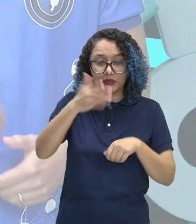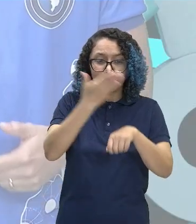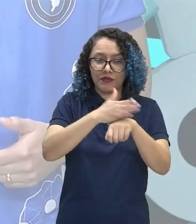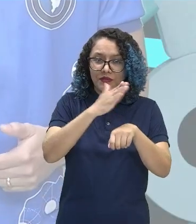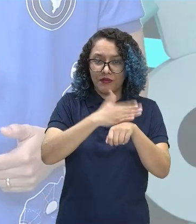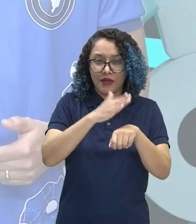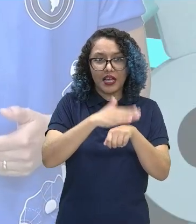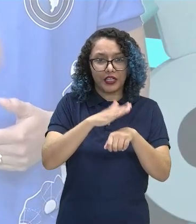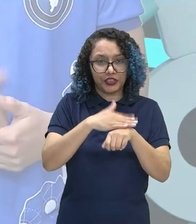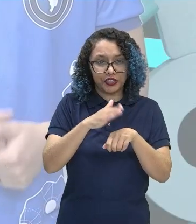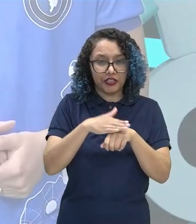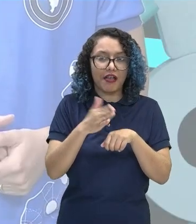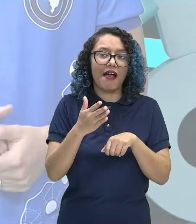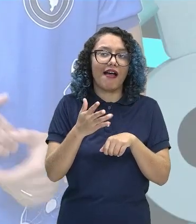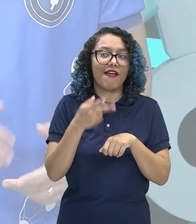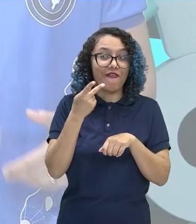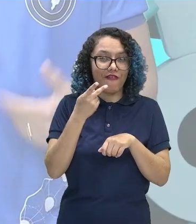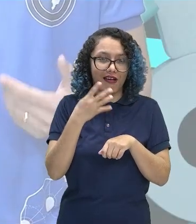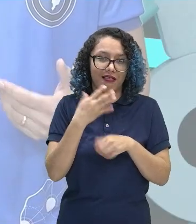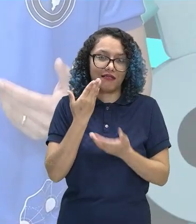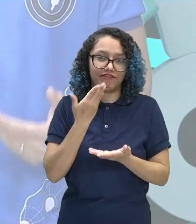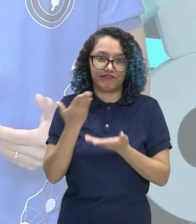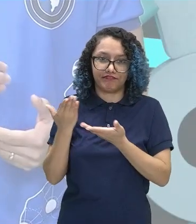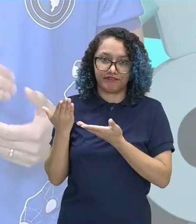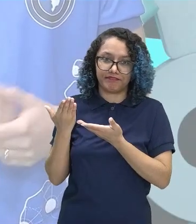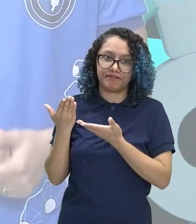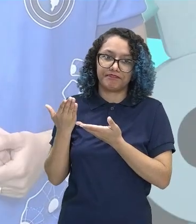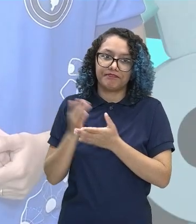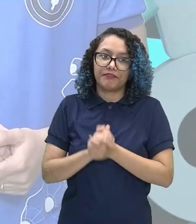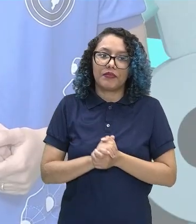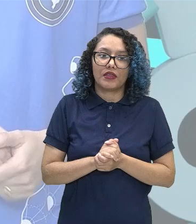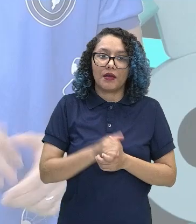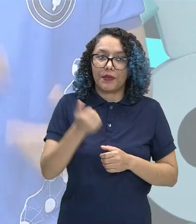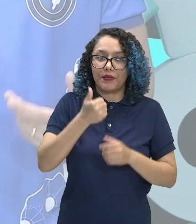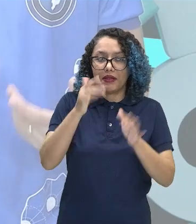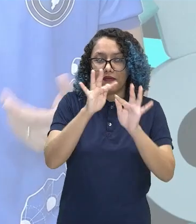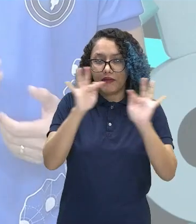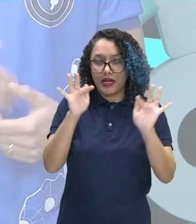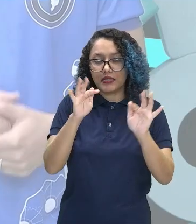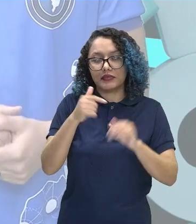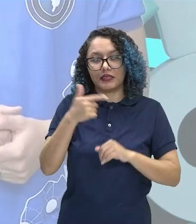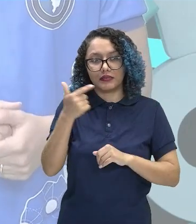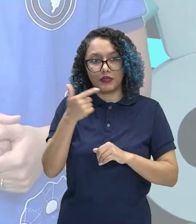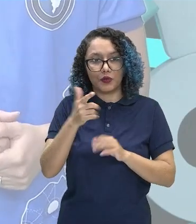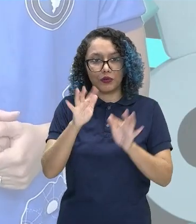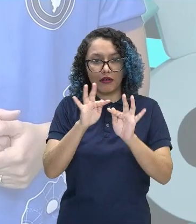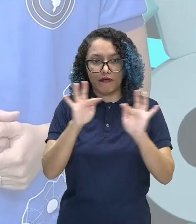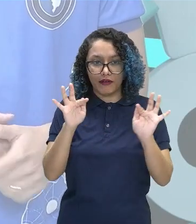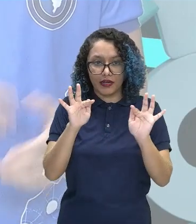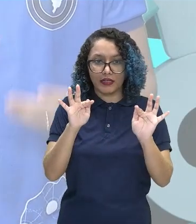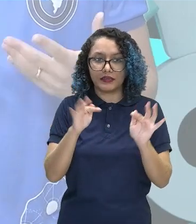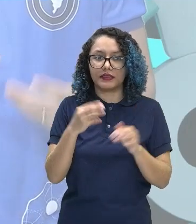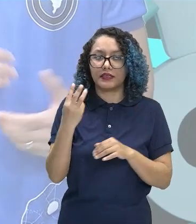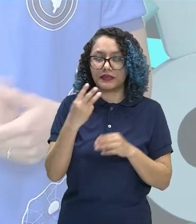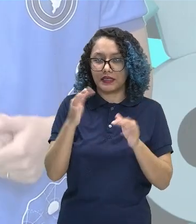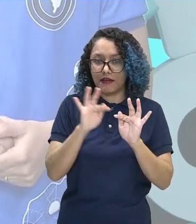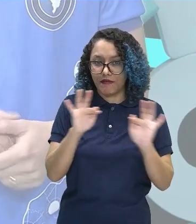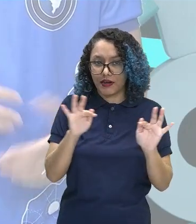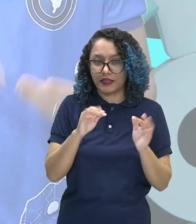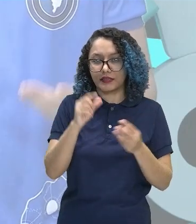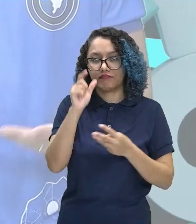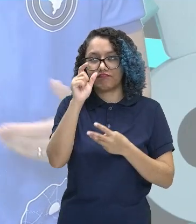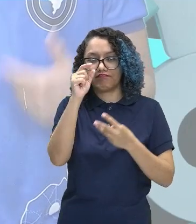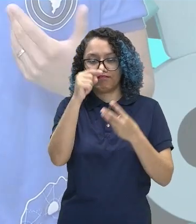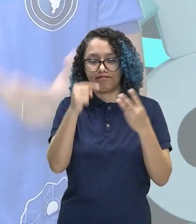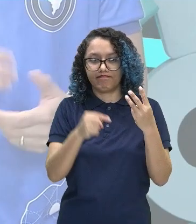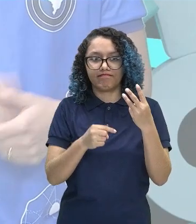me. Imagine if, just think, how would you feel if? Então, são três expressões